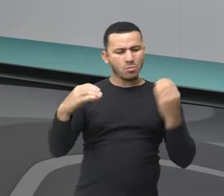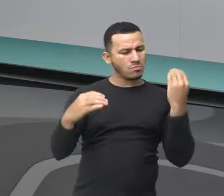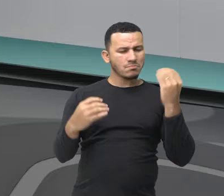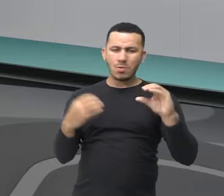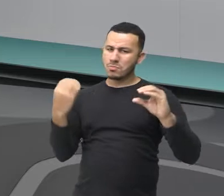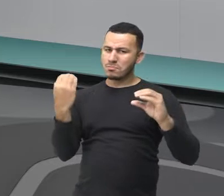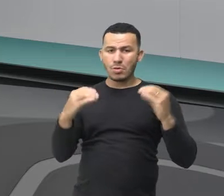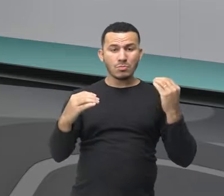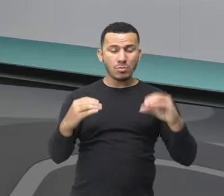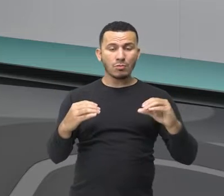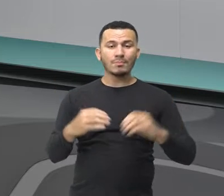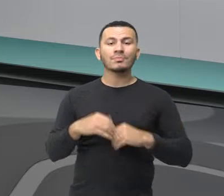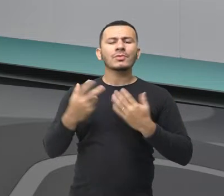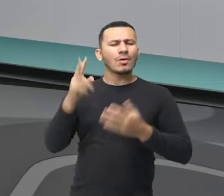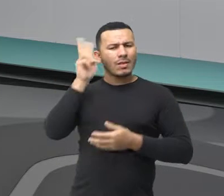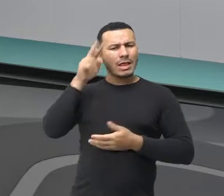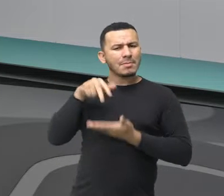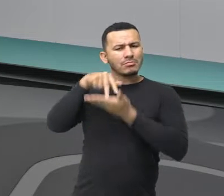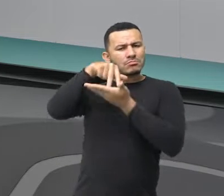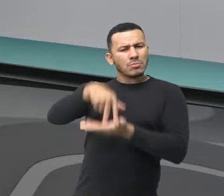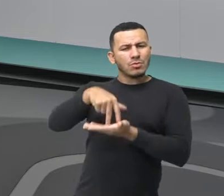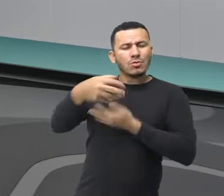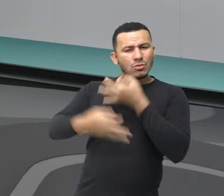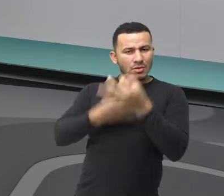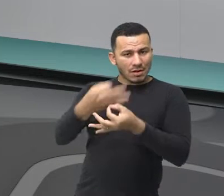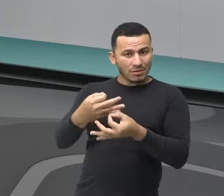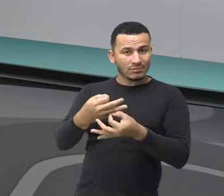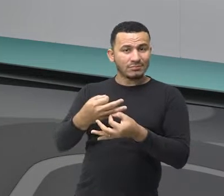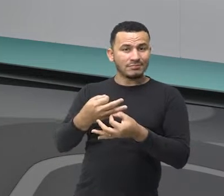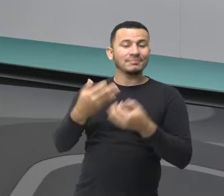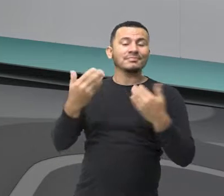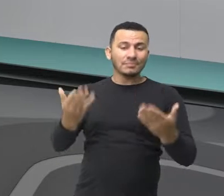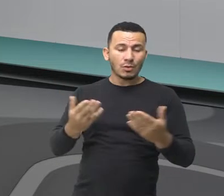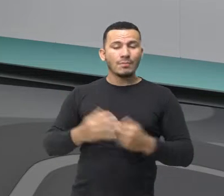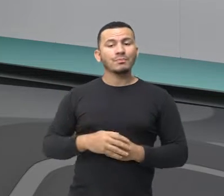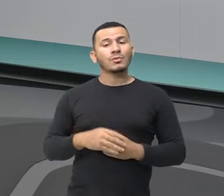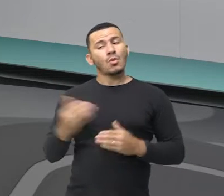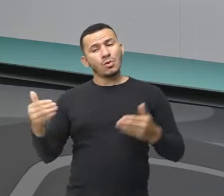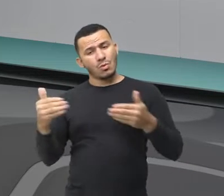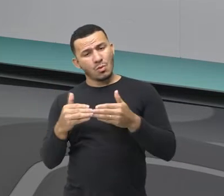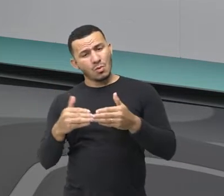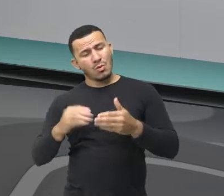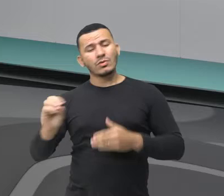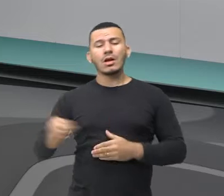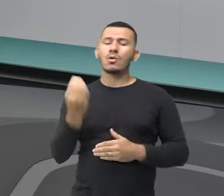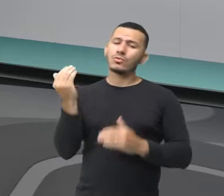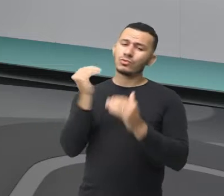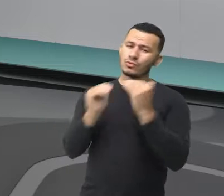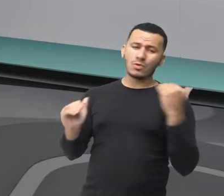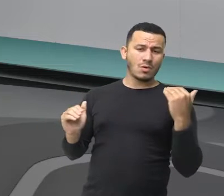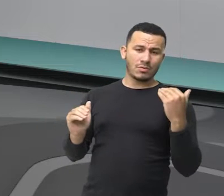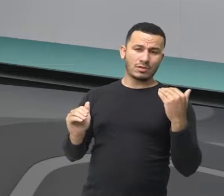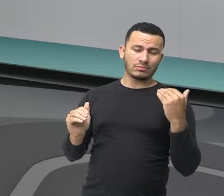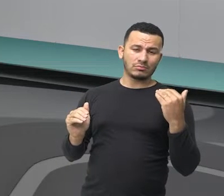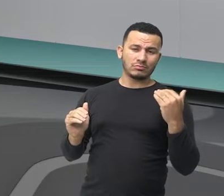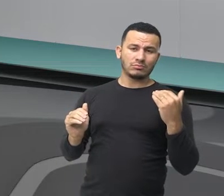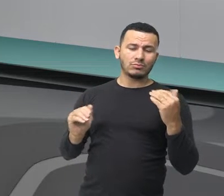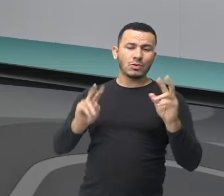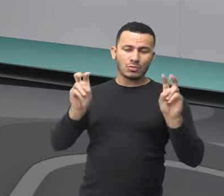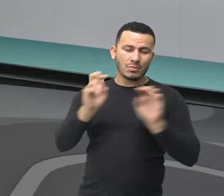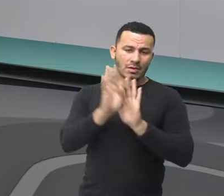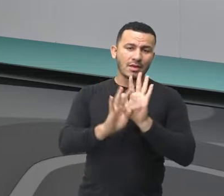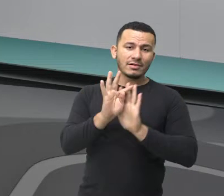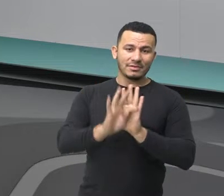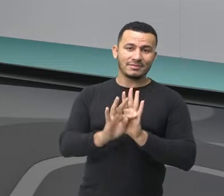opinião. E lembra o que é a manifestação da opinião? Posicionamento. Ou ele discorda ou ele concorda com o que está